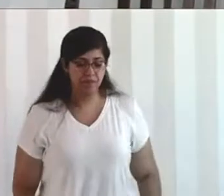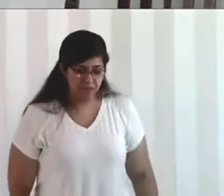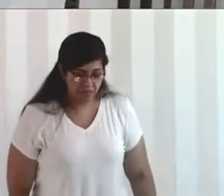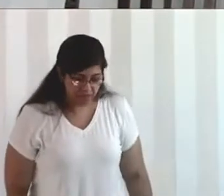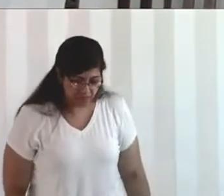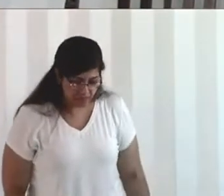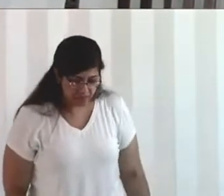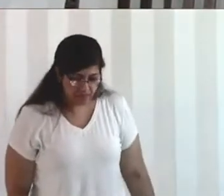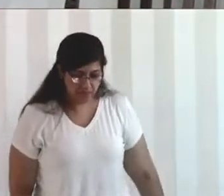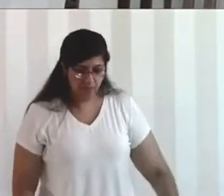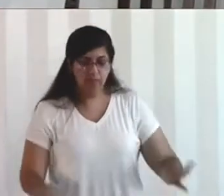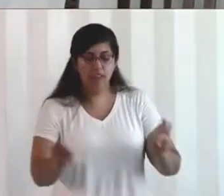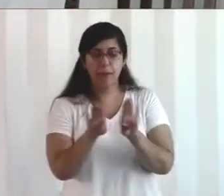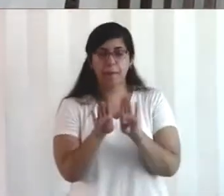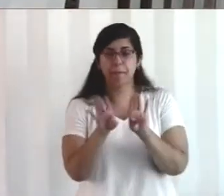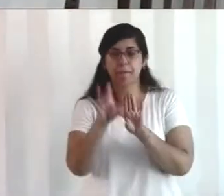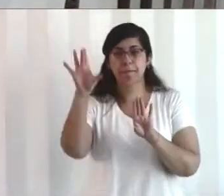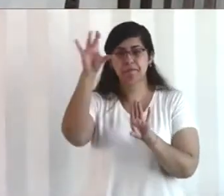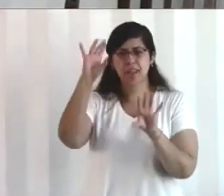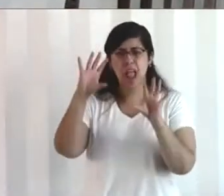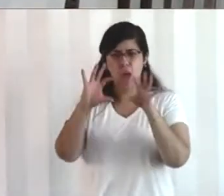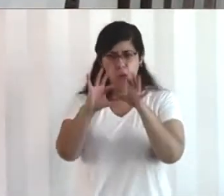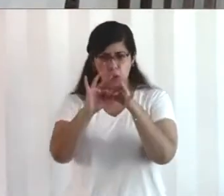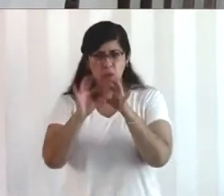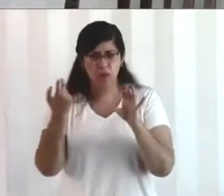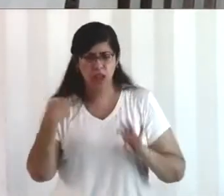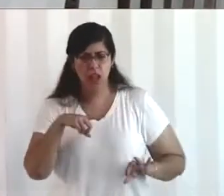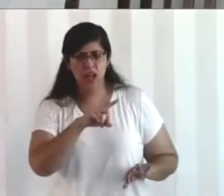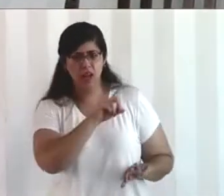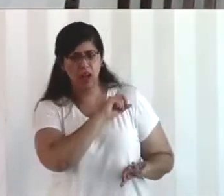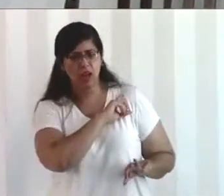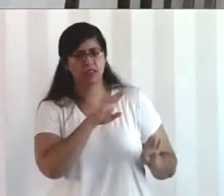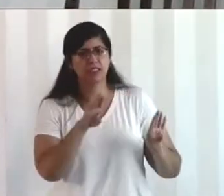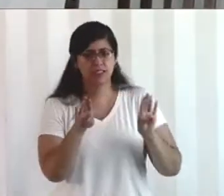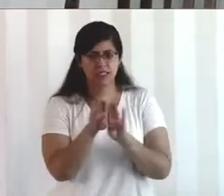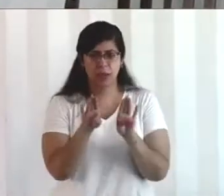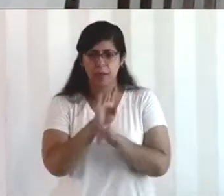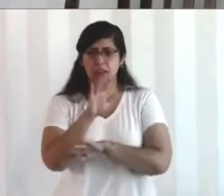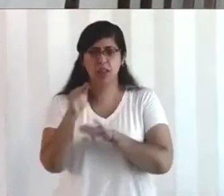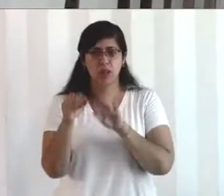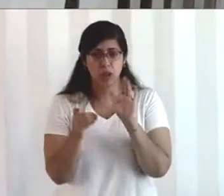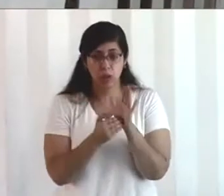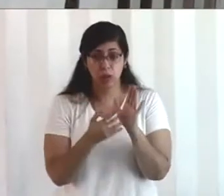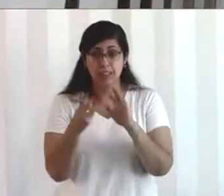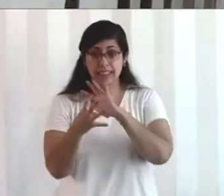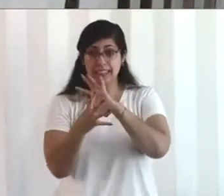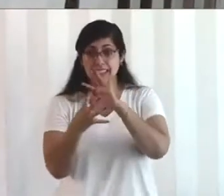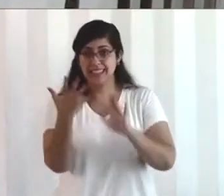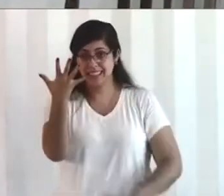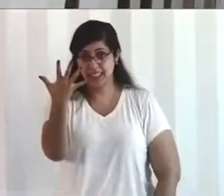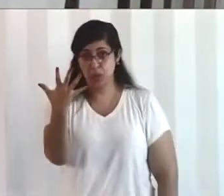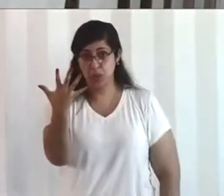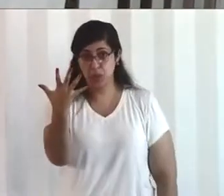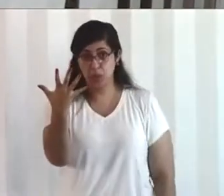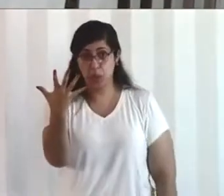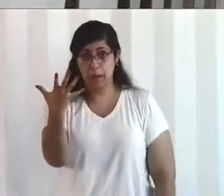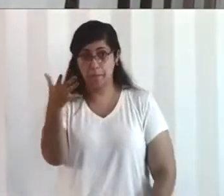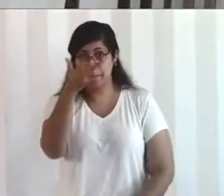esta união, que nesse caso aqui foi feita de Silas, Timóteo, Priscila, Áquila e Paulo, são 5 pessoas, uma